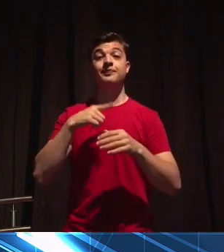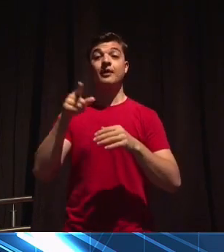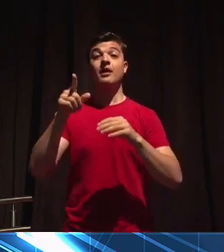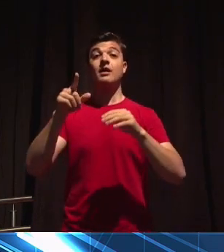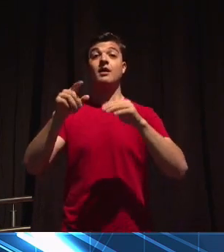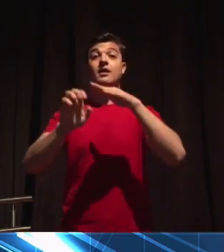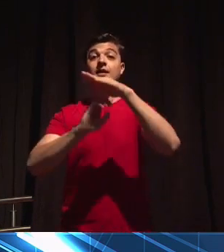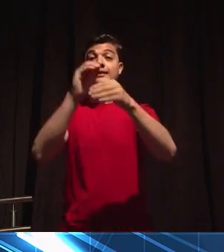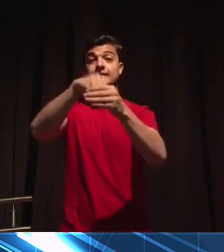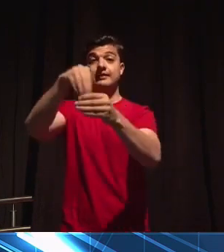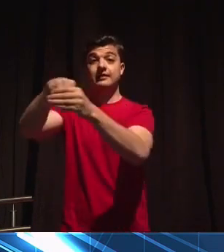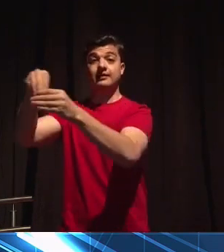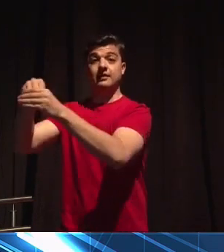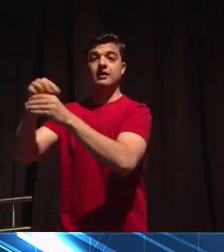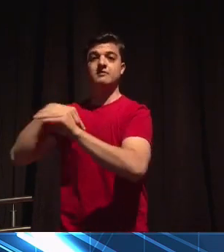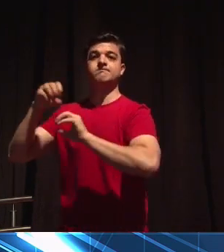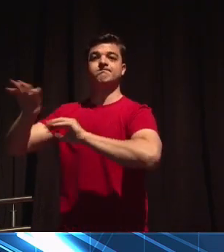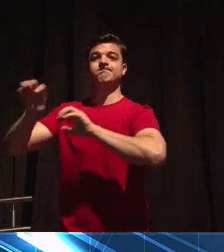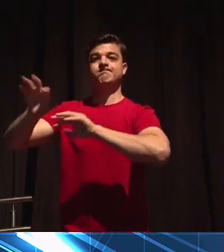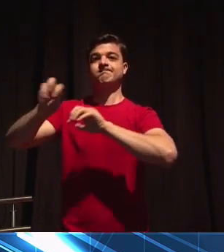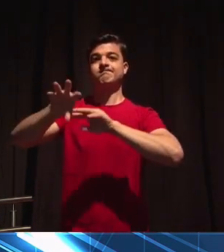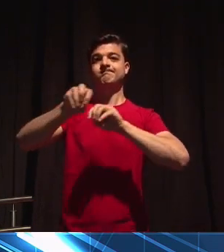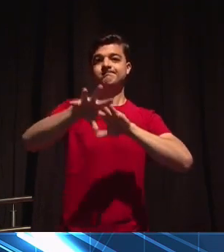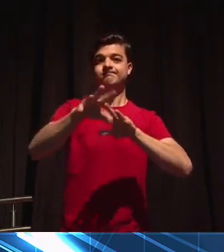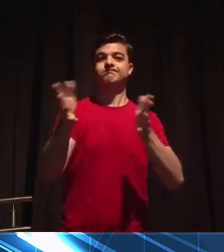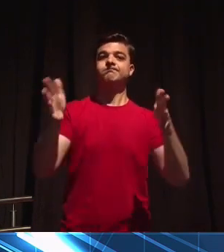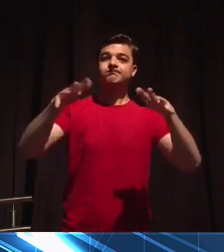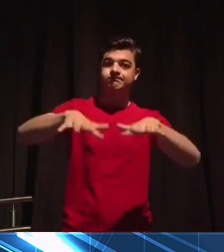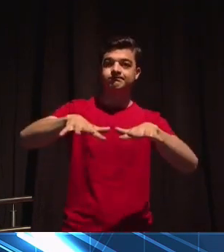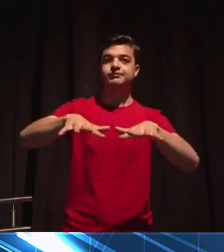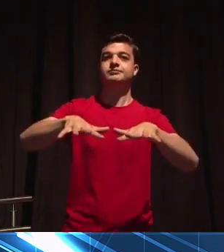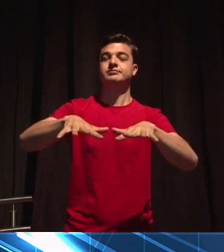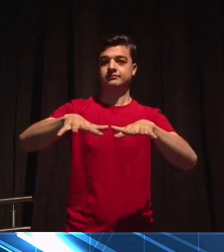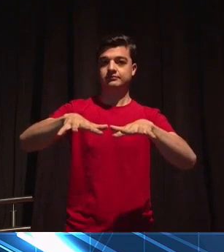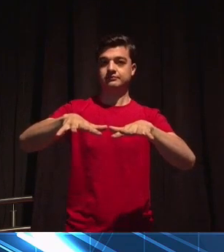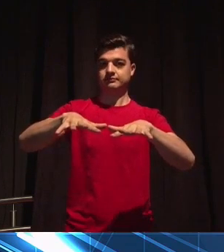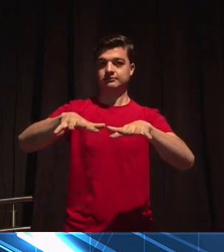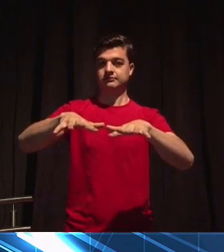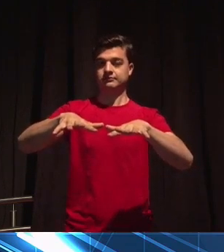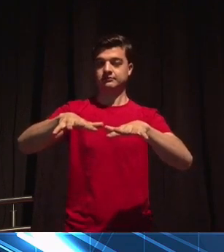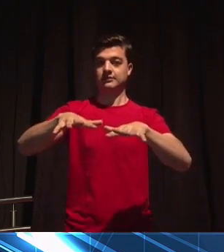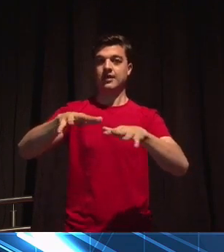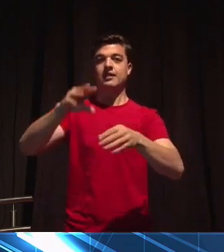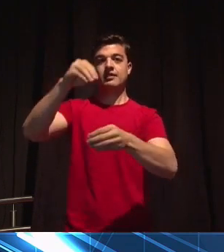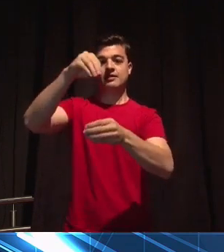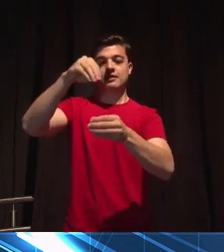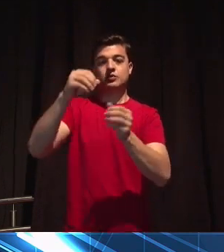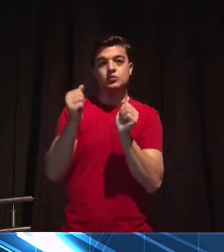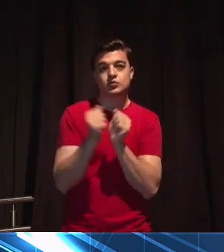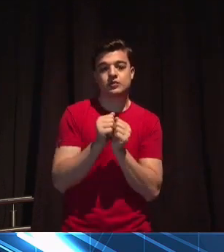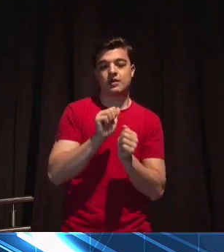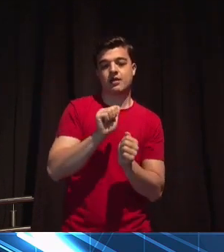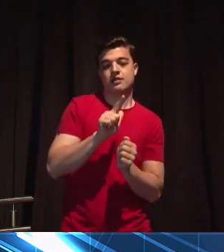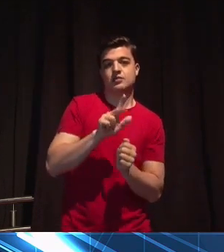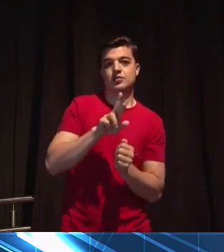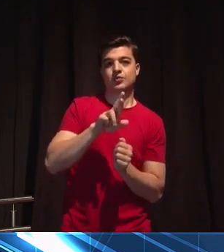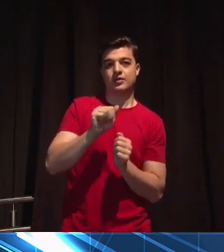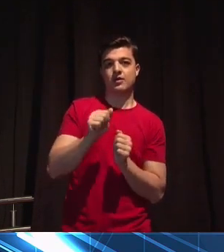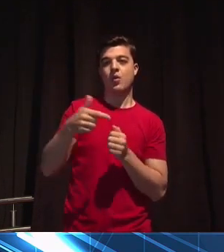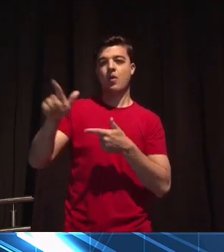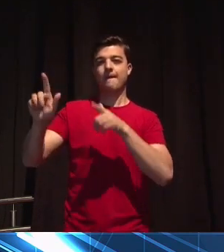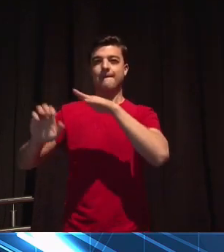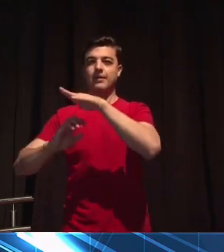programas de diversidade Equidade e inclusão é junto com a loira e outras empresas clientes que são empresas